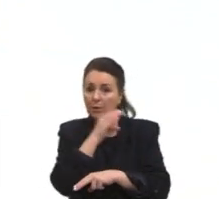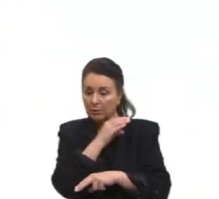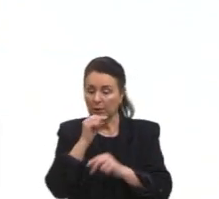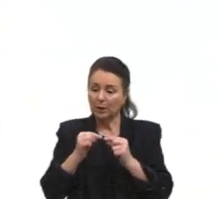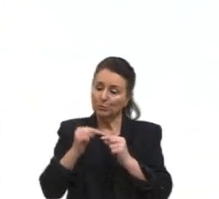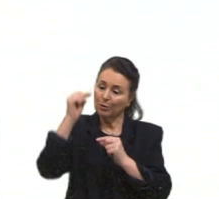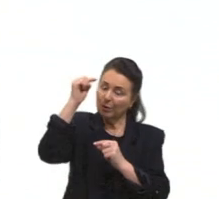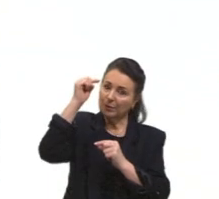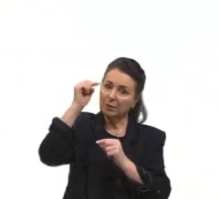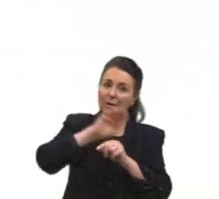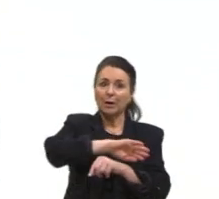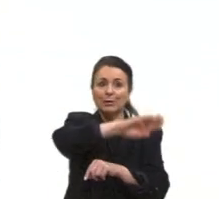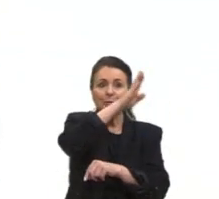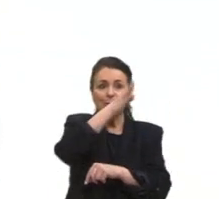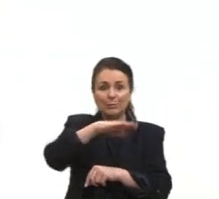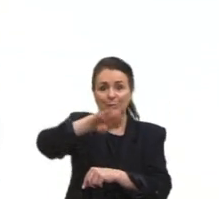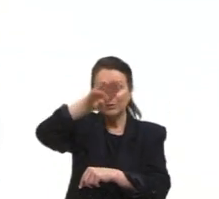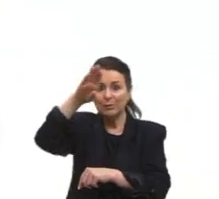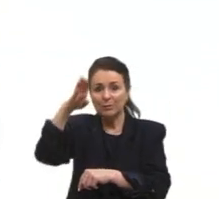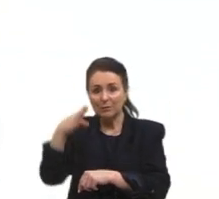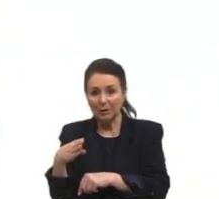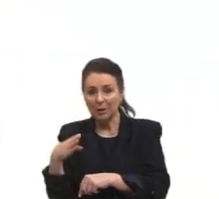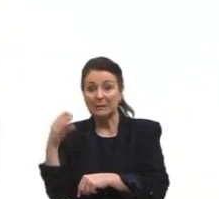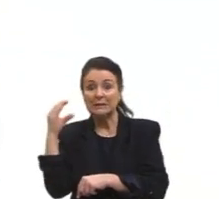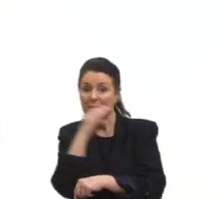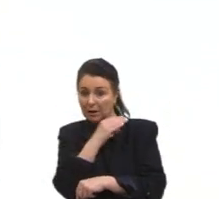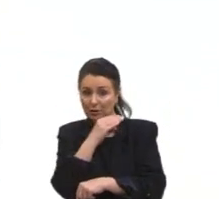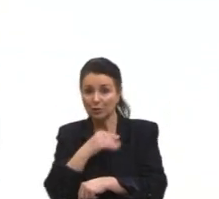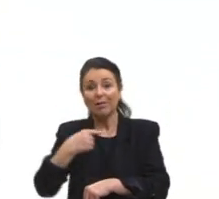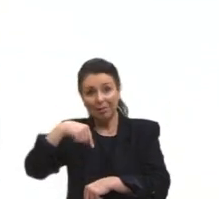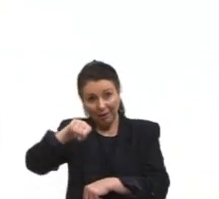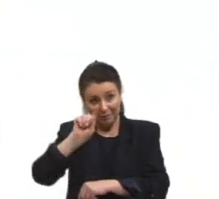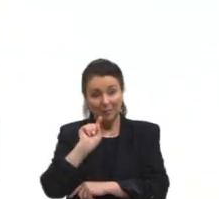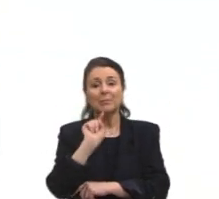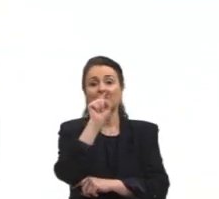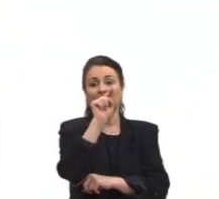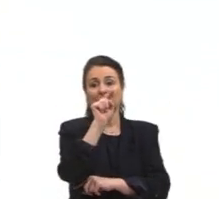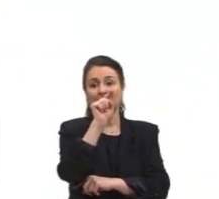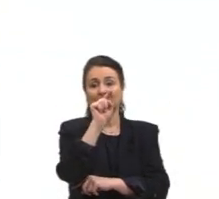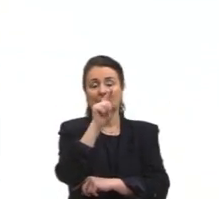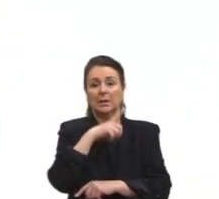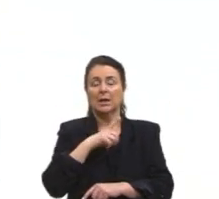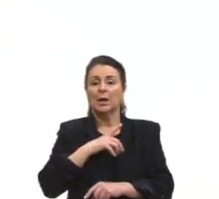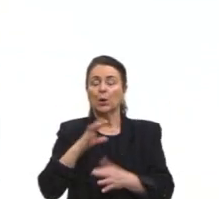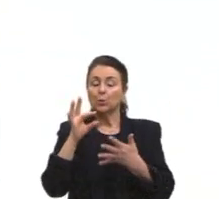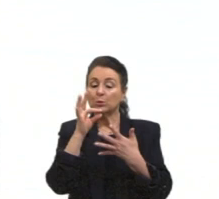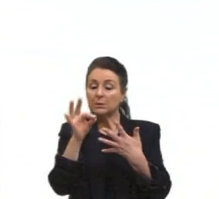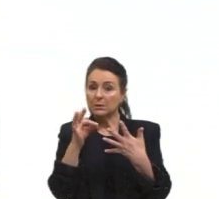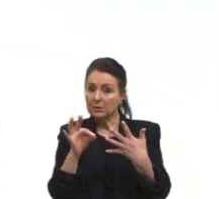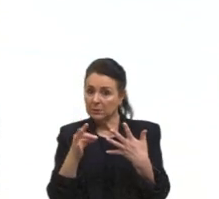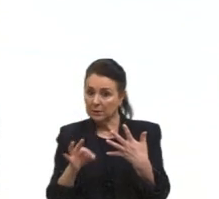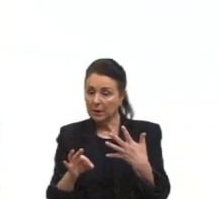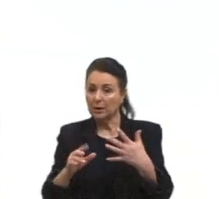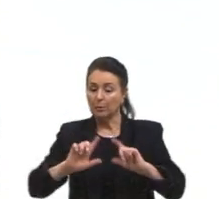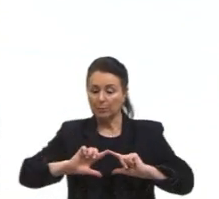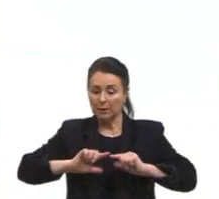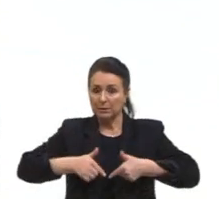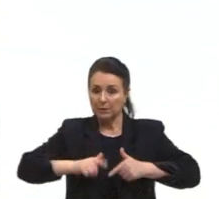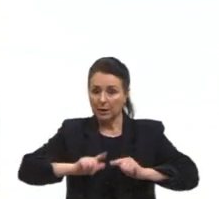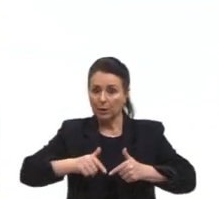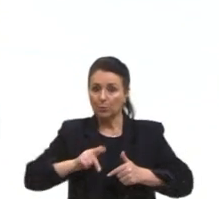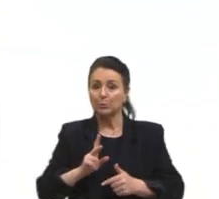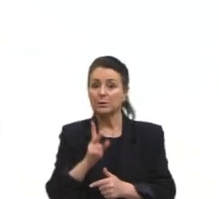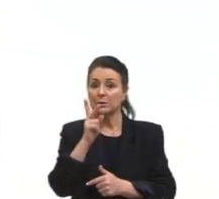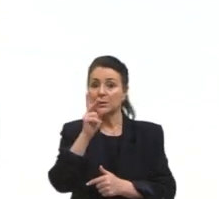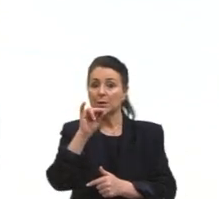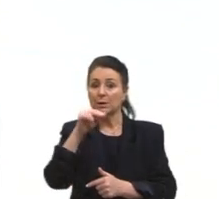as montanhas justamente para ter aí essa regulação térmica né destaque então para Israel os quibutos que são